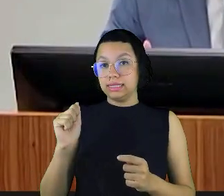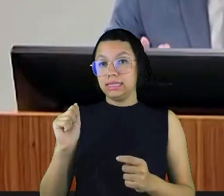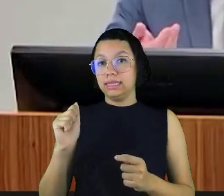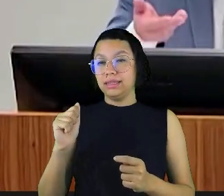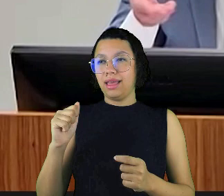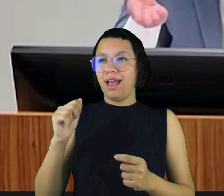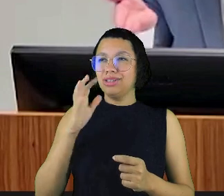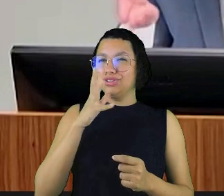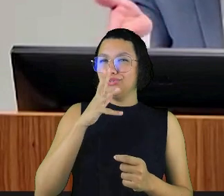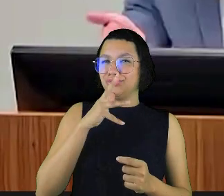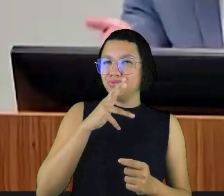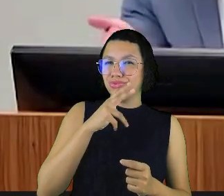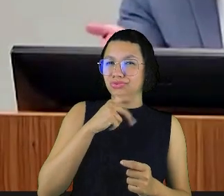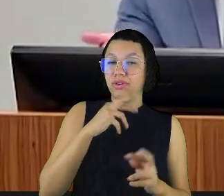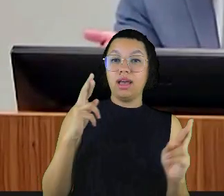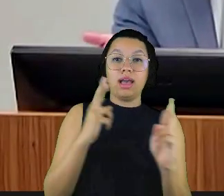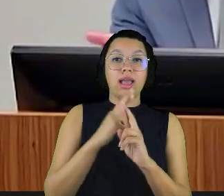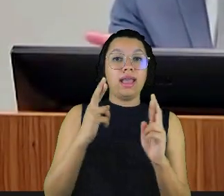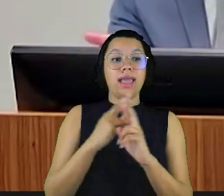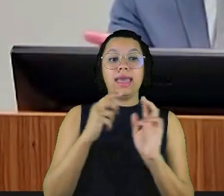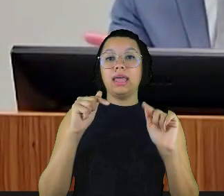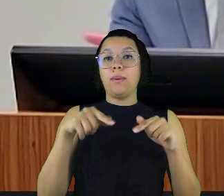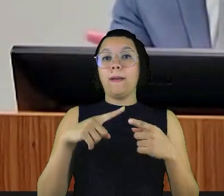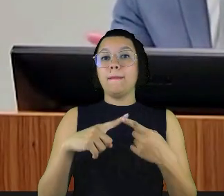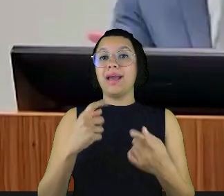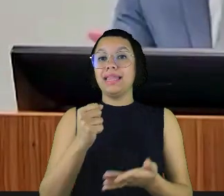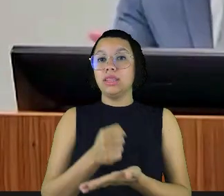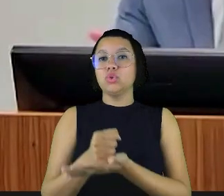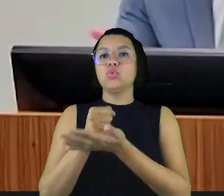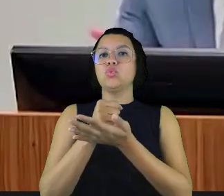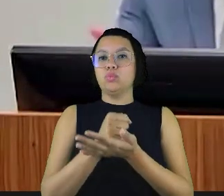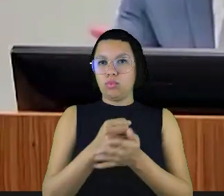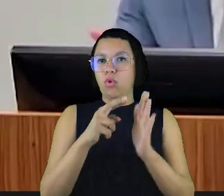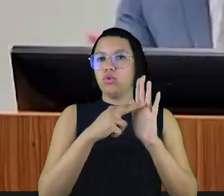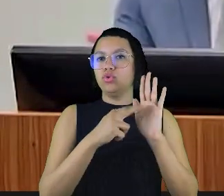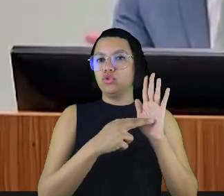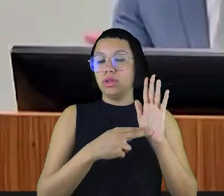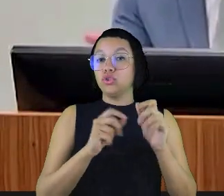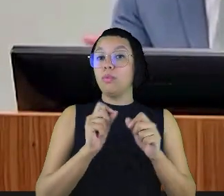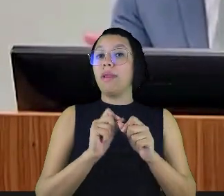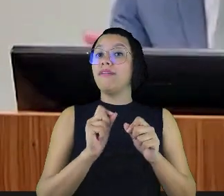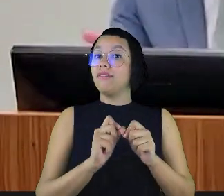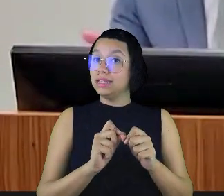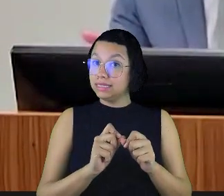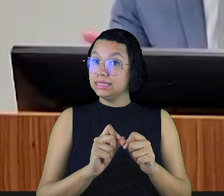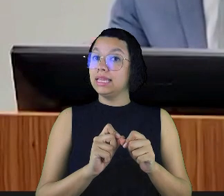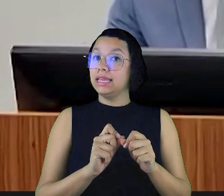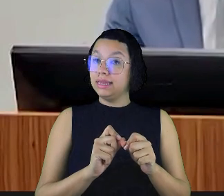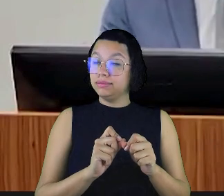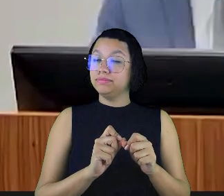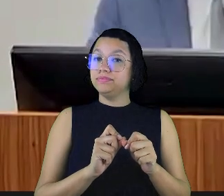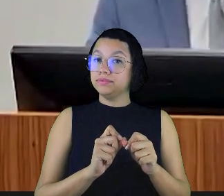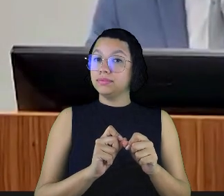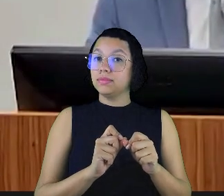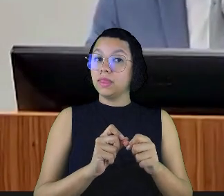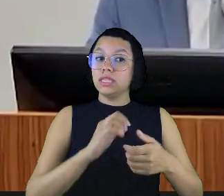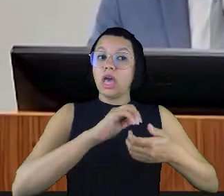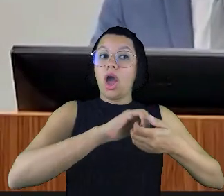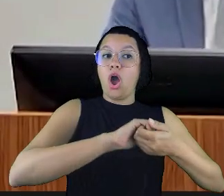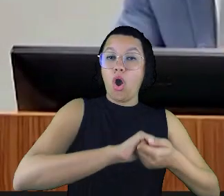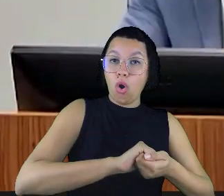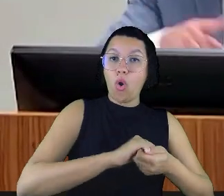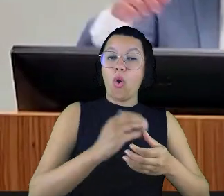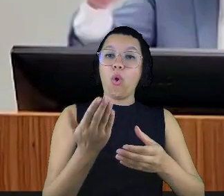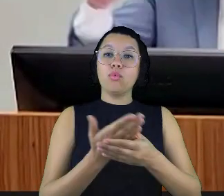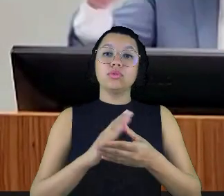já tem suporte normativo para fazer negócio jurídico processual na sua órbita,